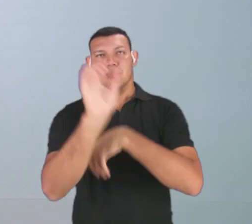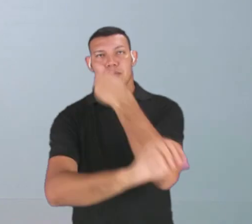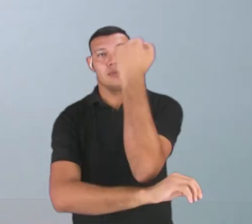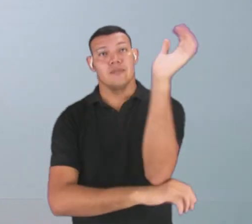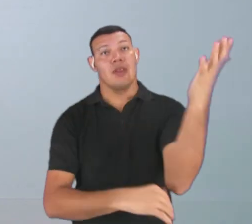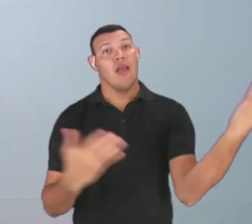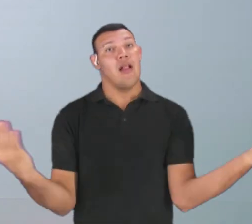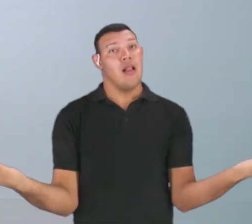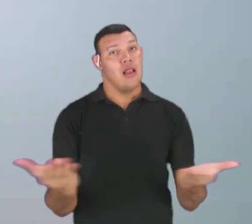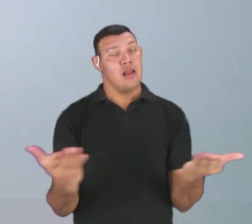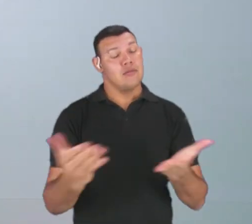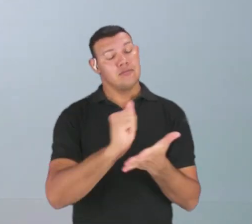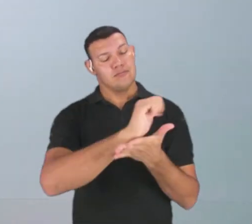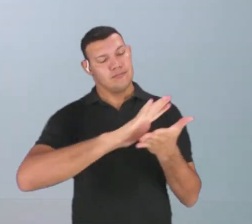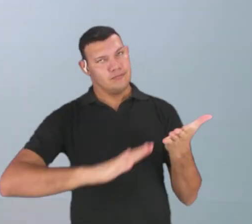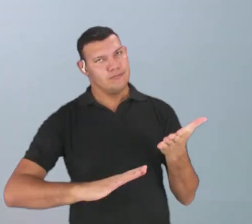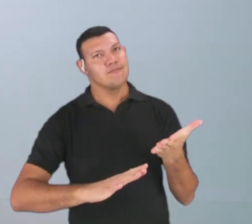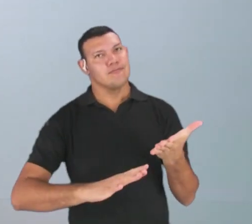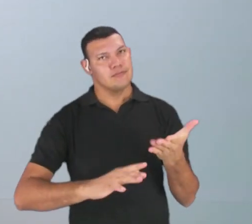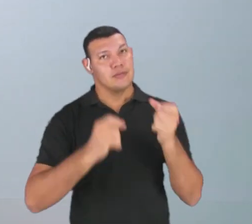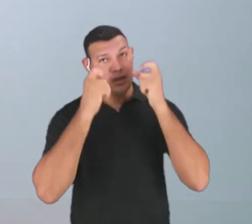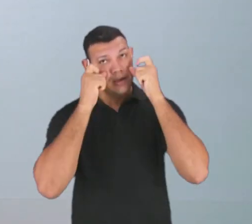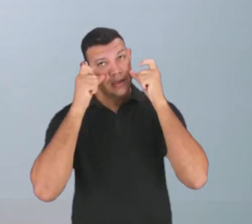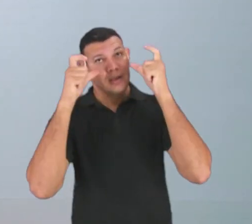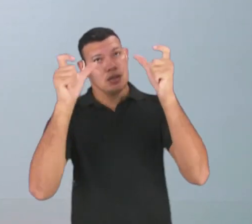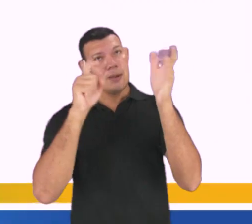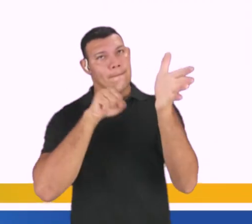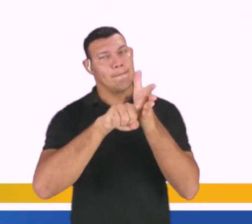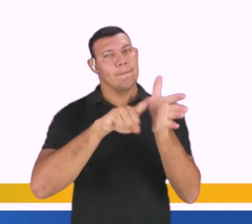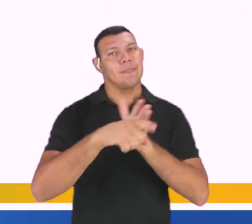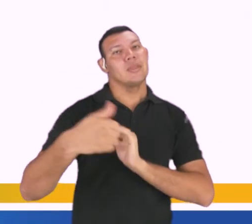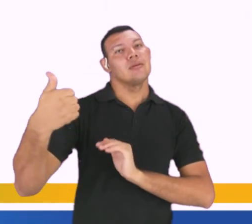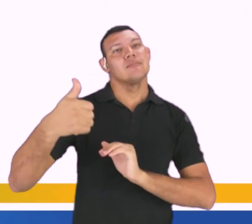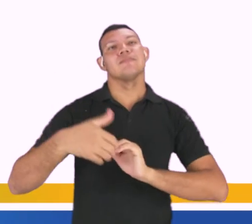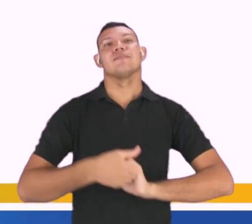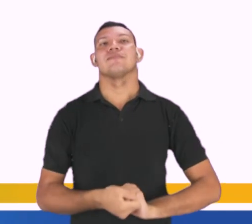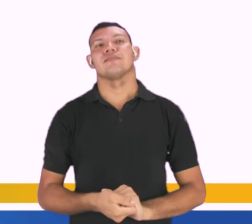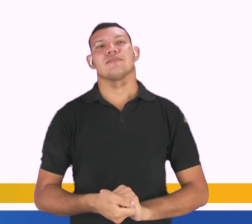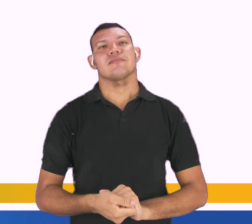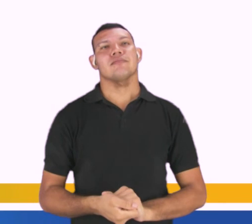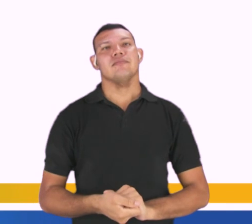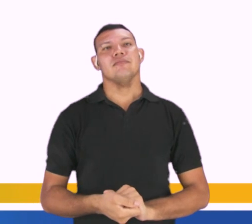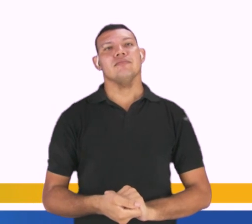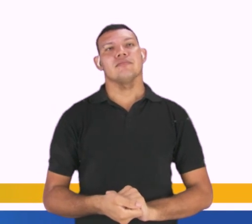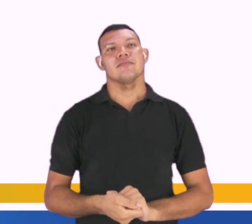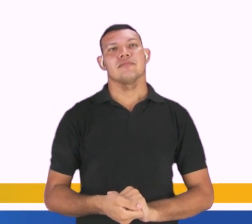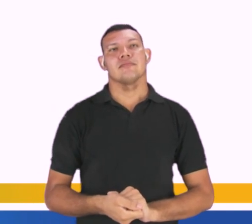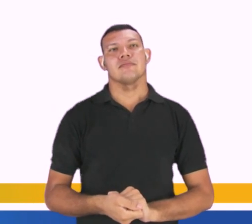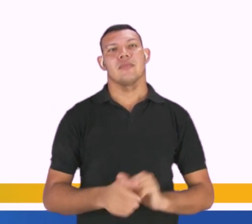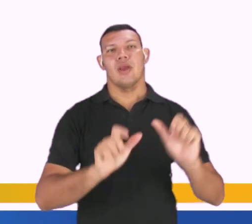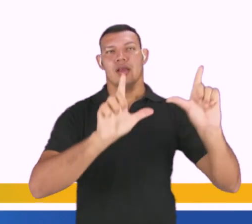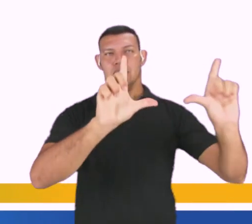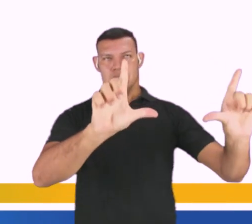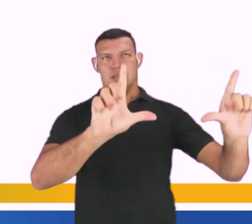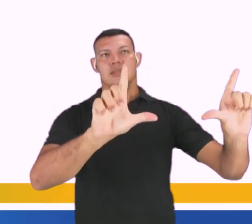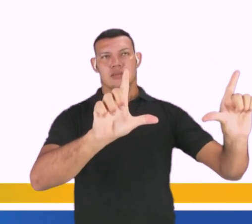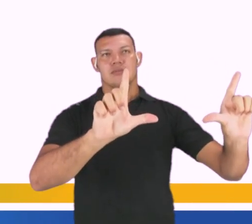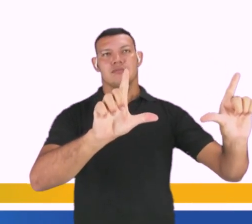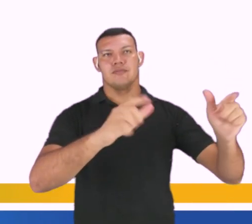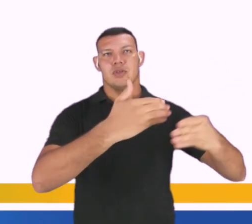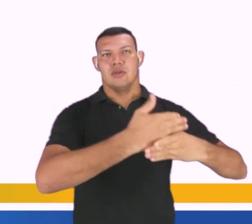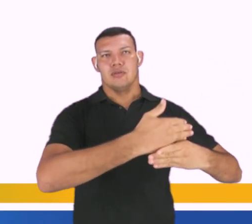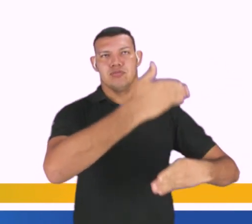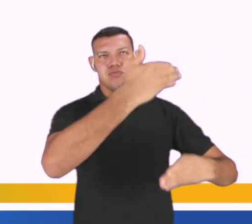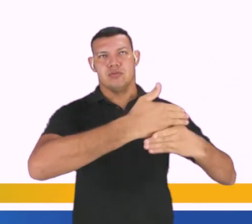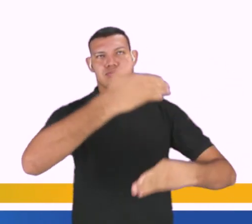agora entra no nosso exercitando. Presta bem atenção na primeira questão. Temos aí uma ilustração, diz é a construção